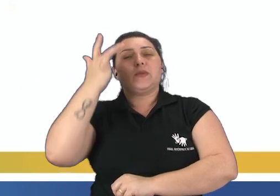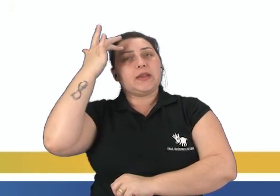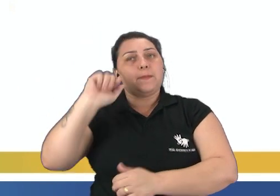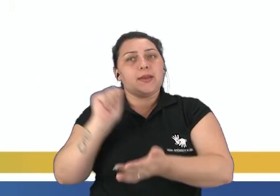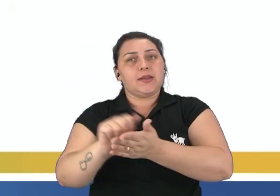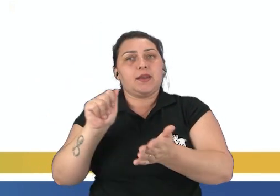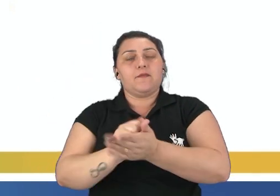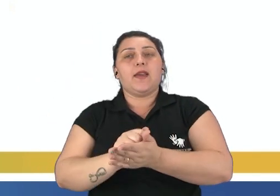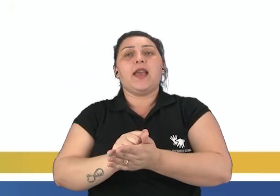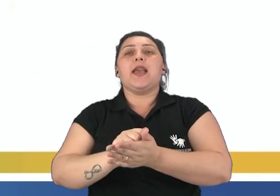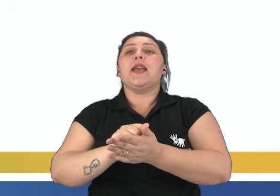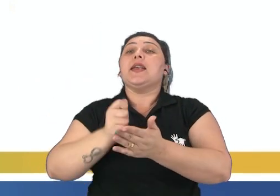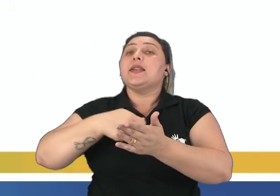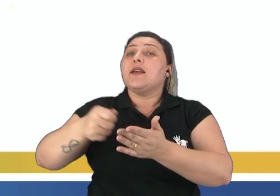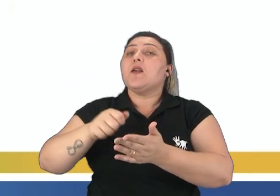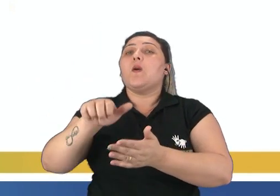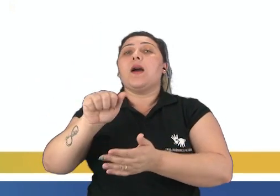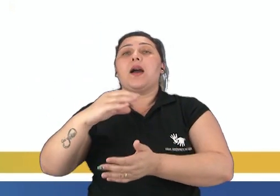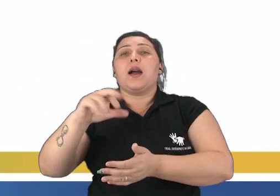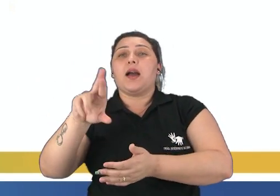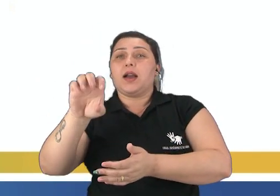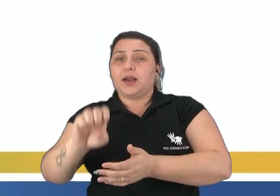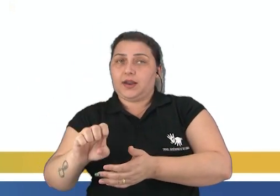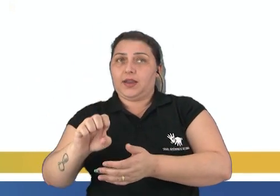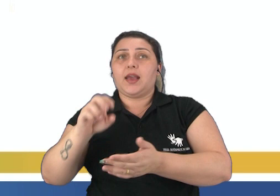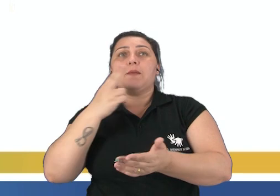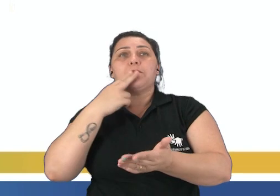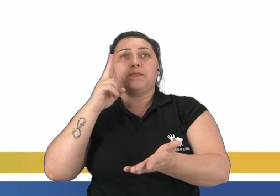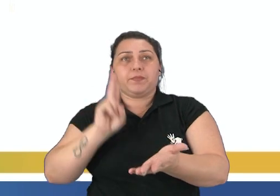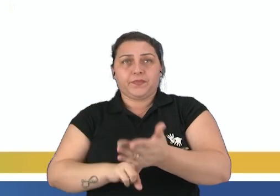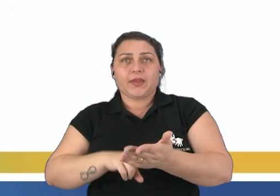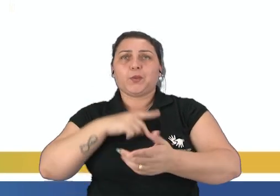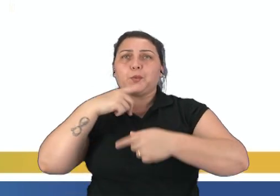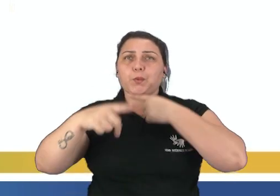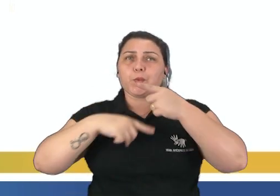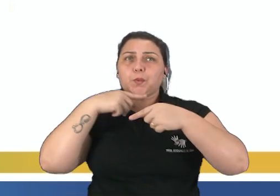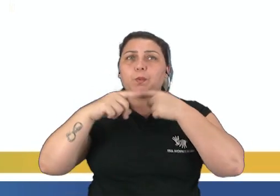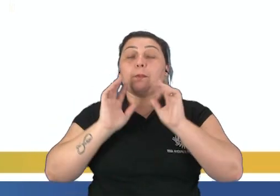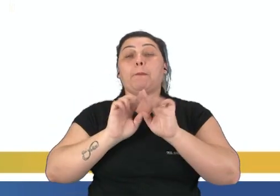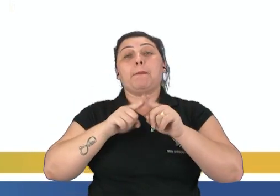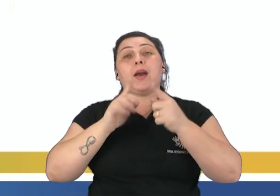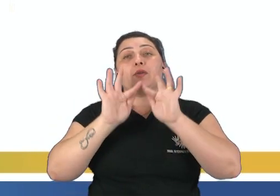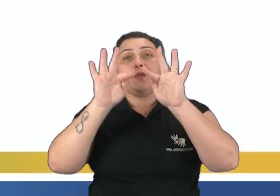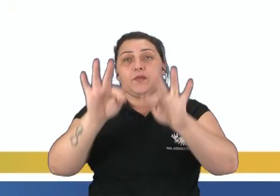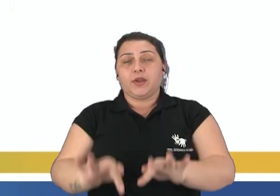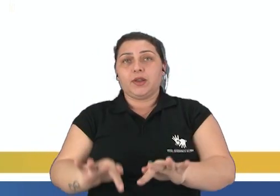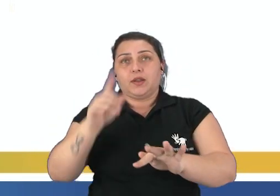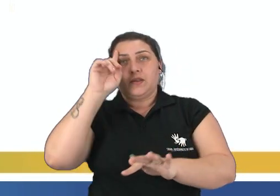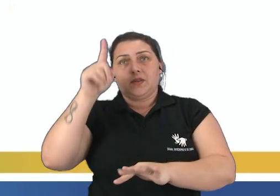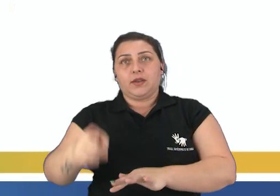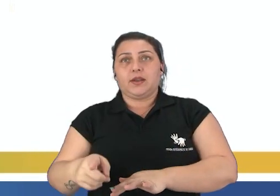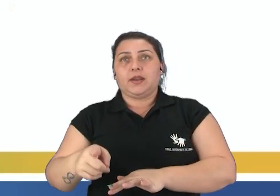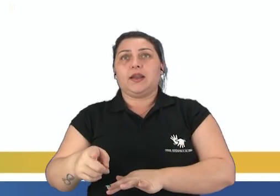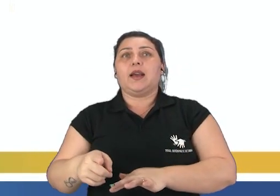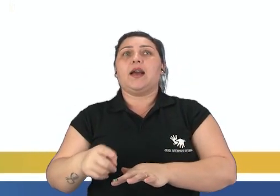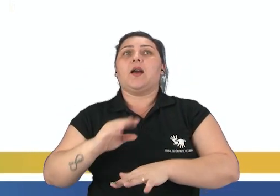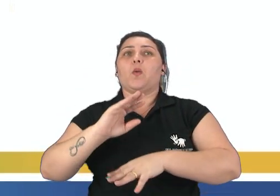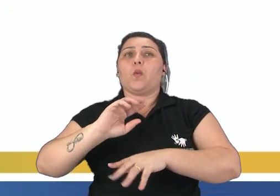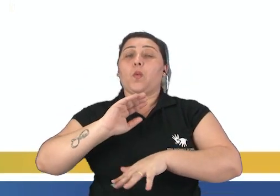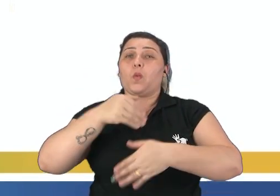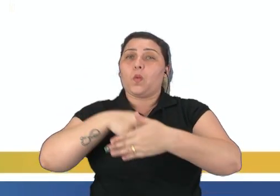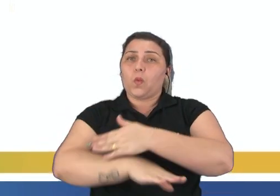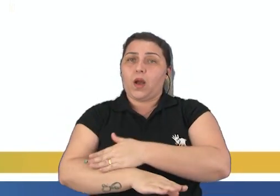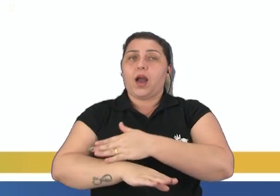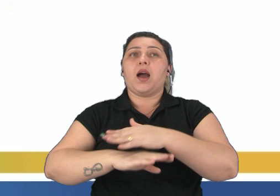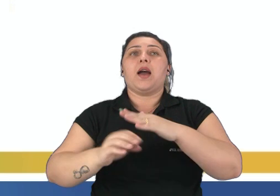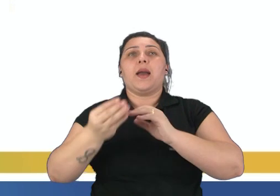não sabia escrever Aquiri. A carta gerou muitas dúvidas, mas no final o proprietário disse: embala a